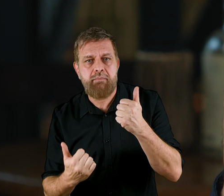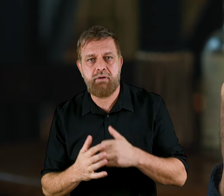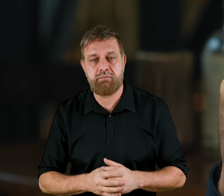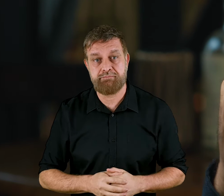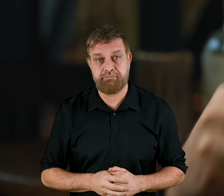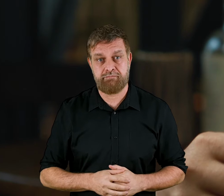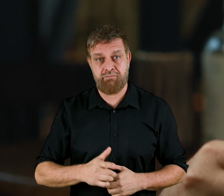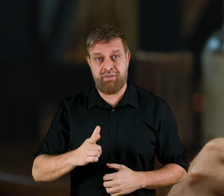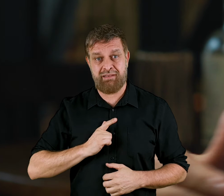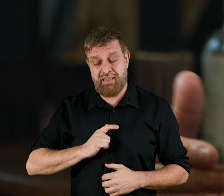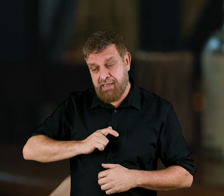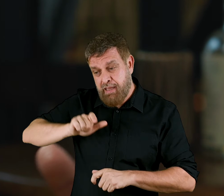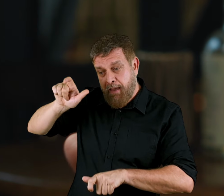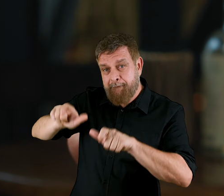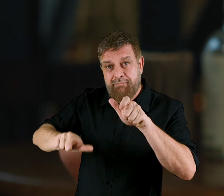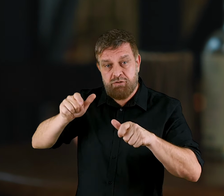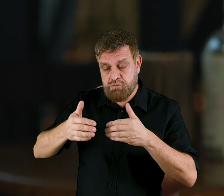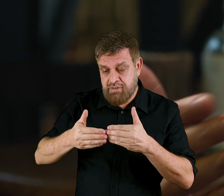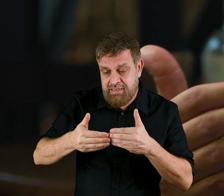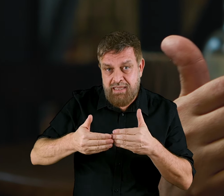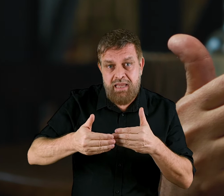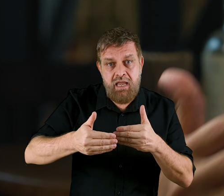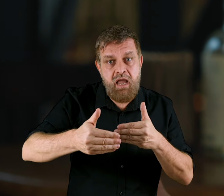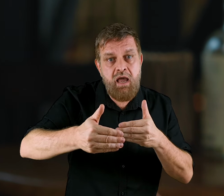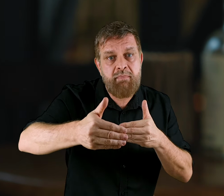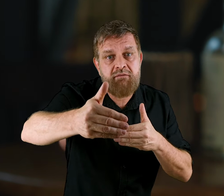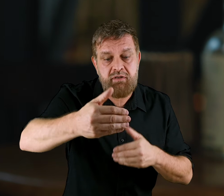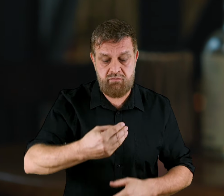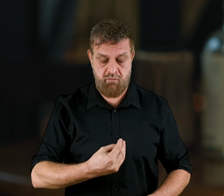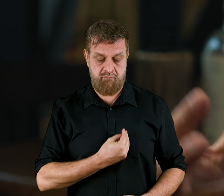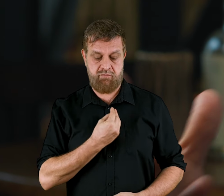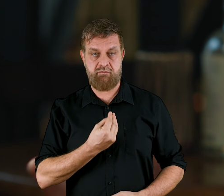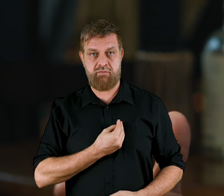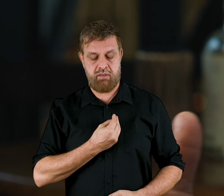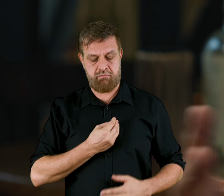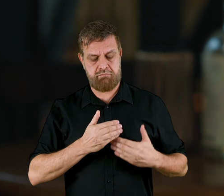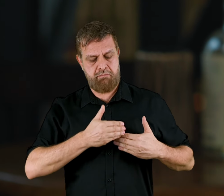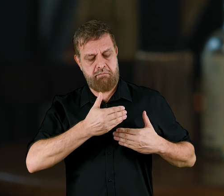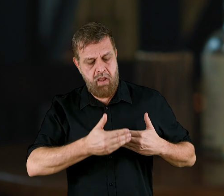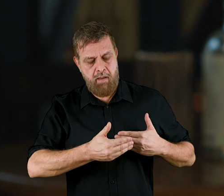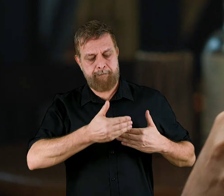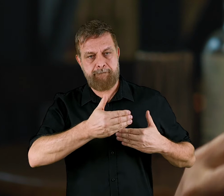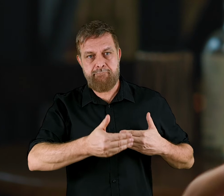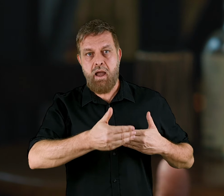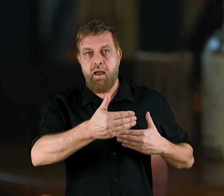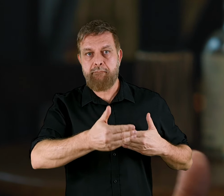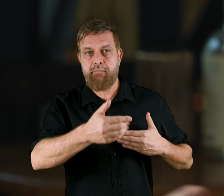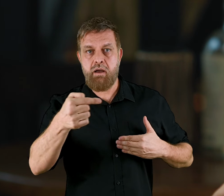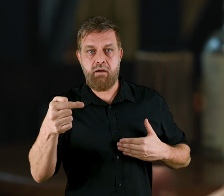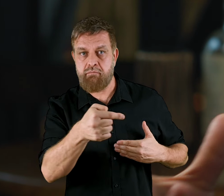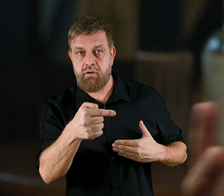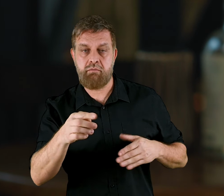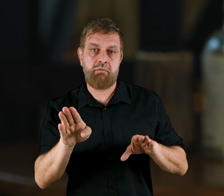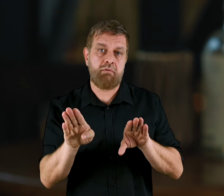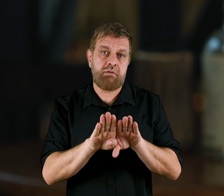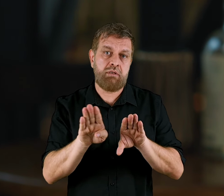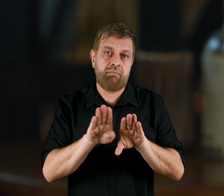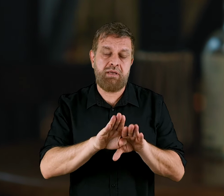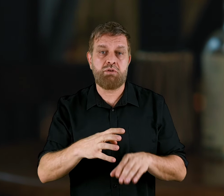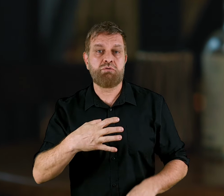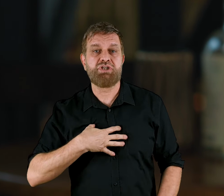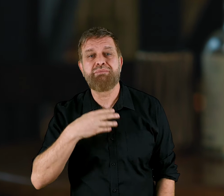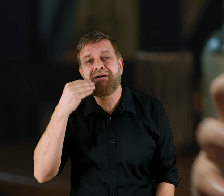muitos humanos daqui para frente, eles vão sobreviver e eles vão viver com problemas de saúde, de modo